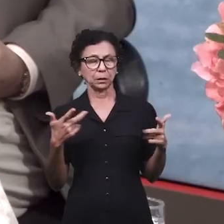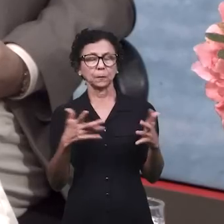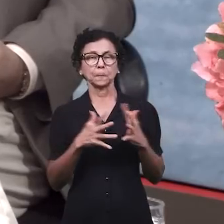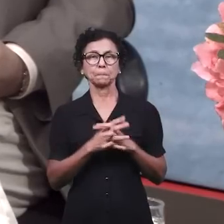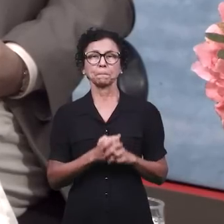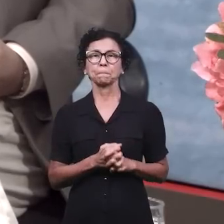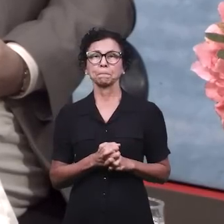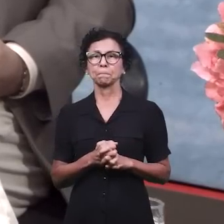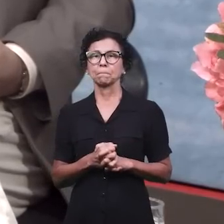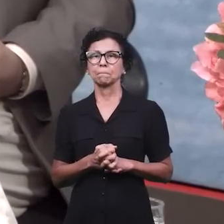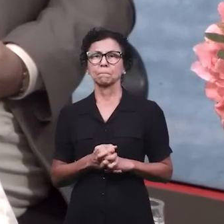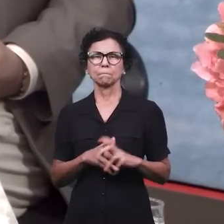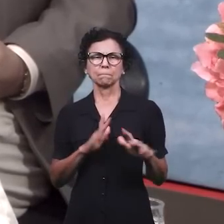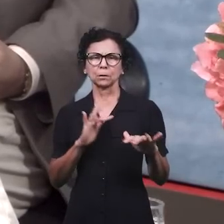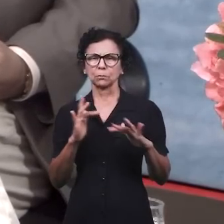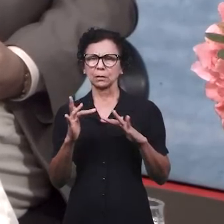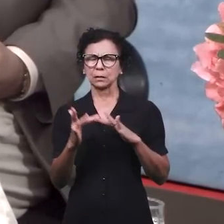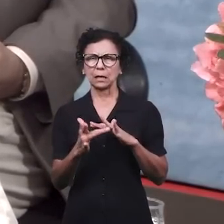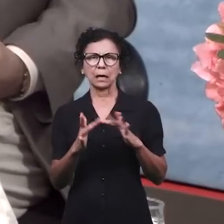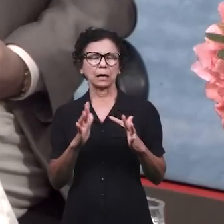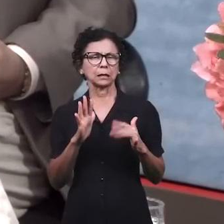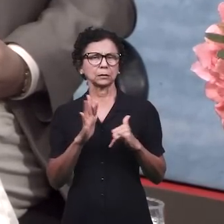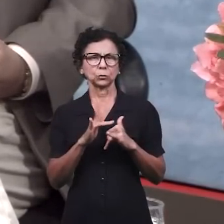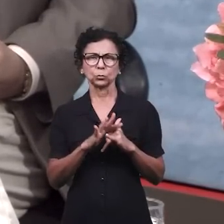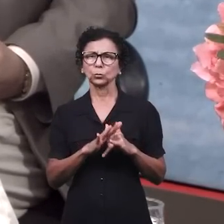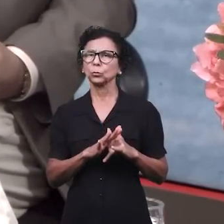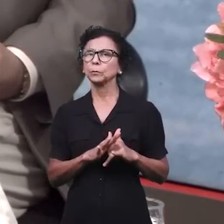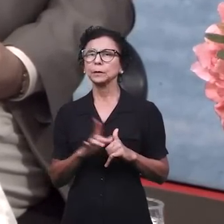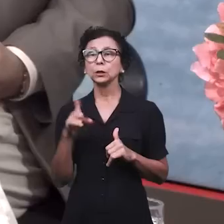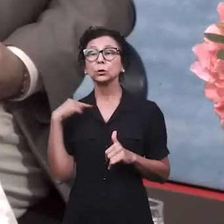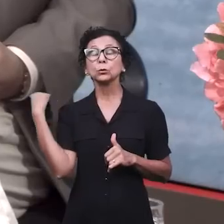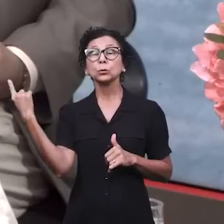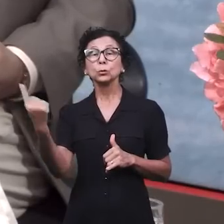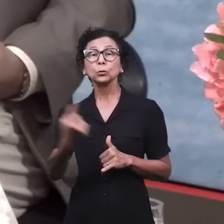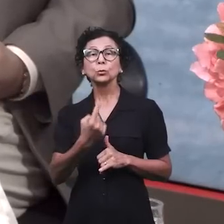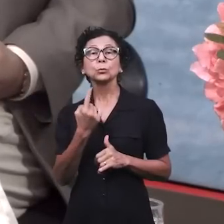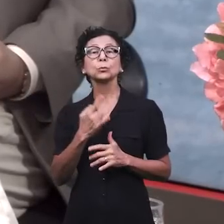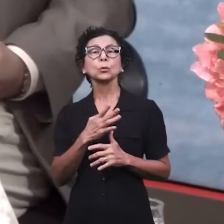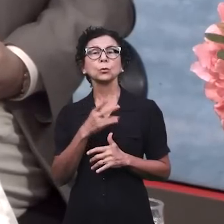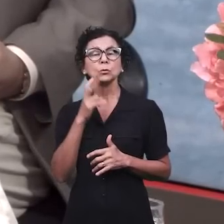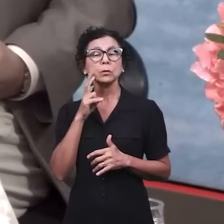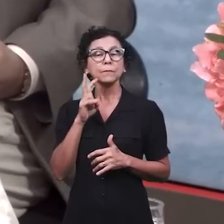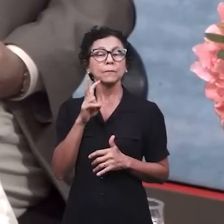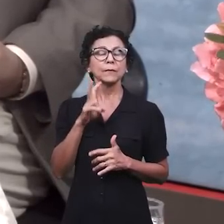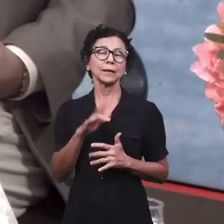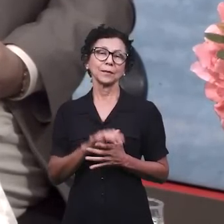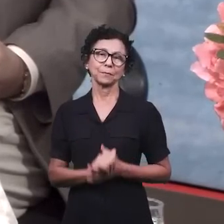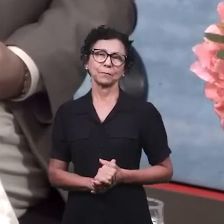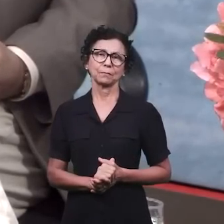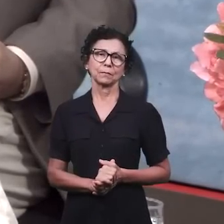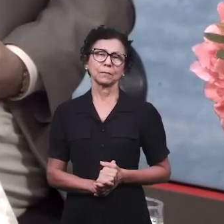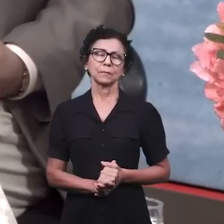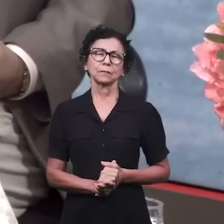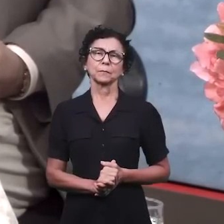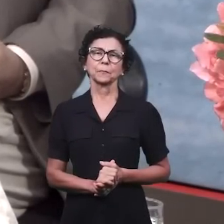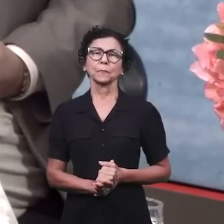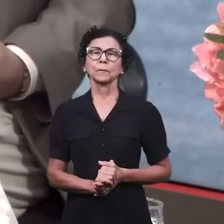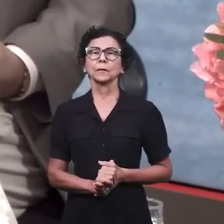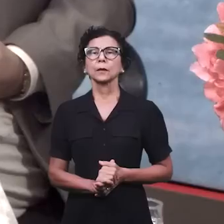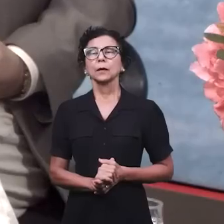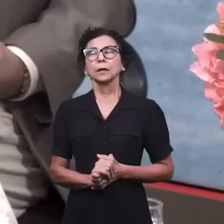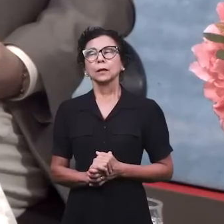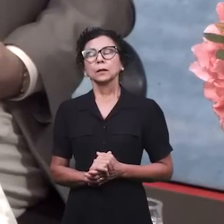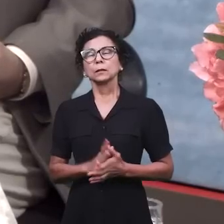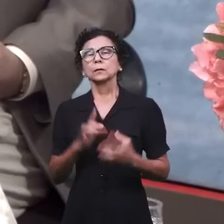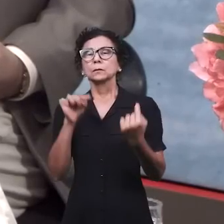palavra, porque a plataforma oferece esse conteúdo para pessoas que não são da igreja. Claro. Então, esse é o objetivo do culto. Os